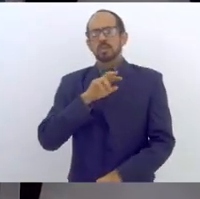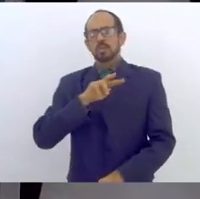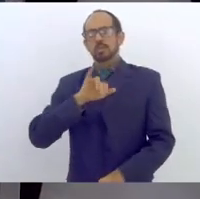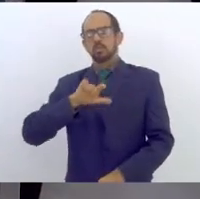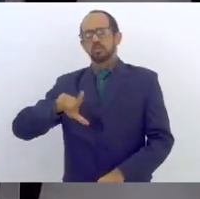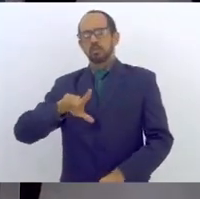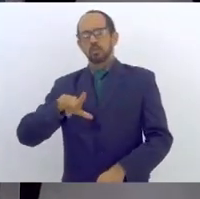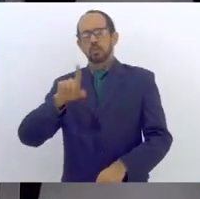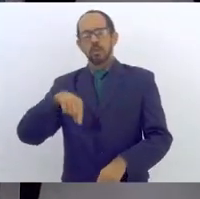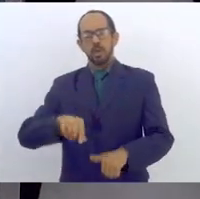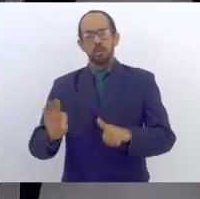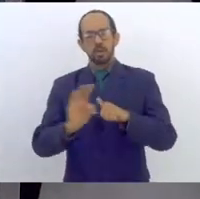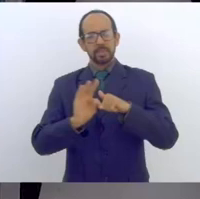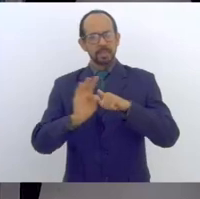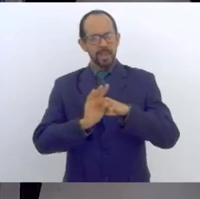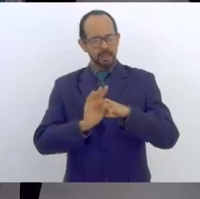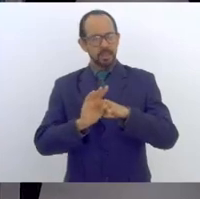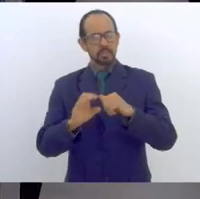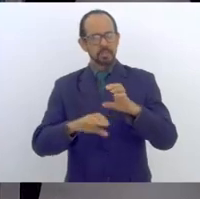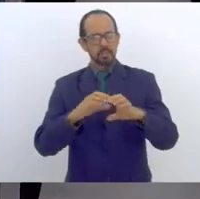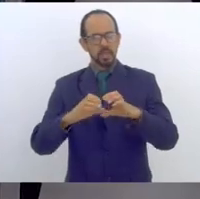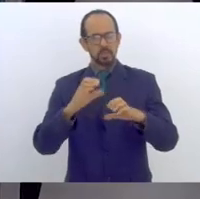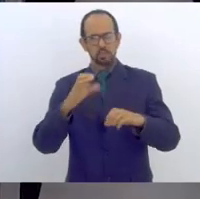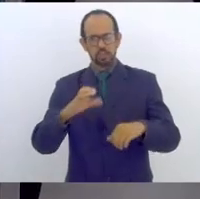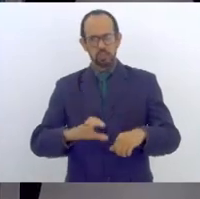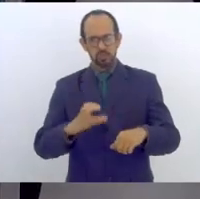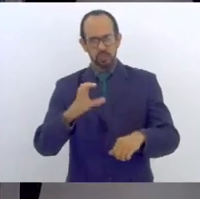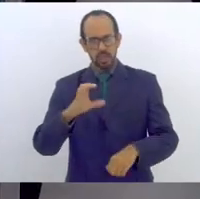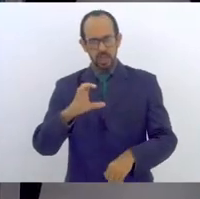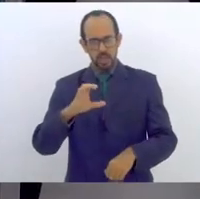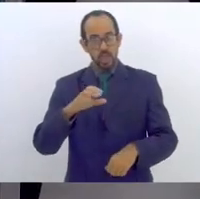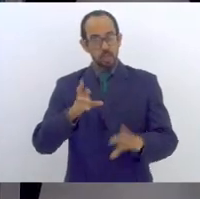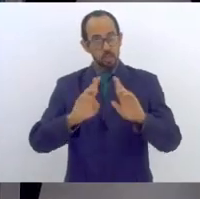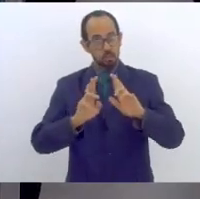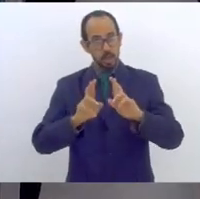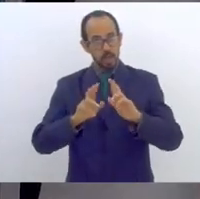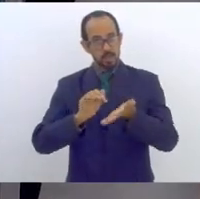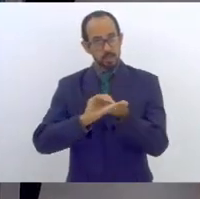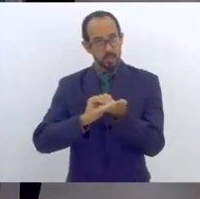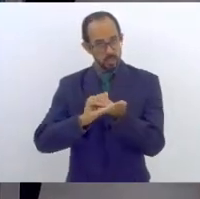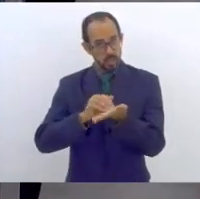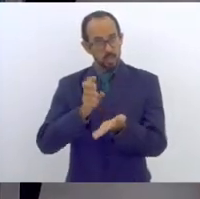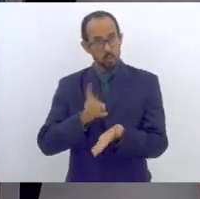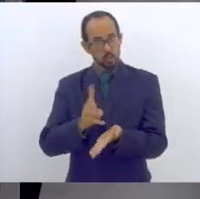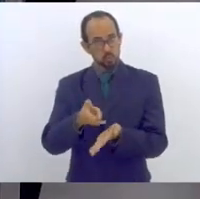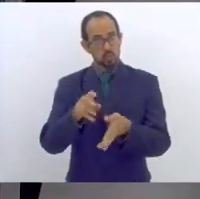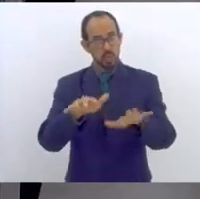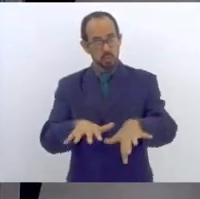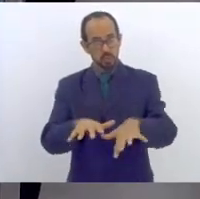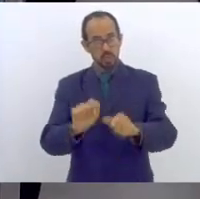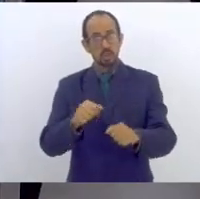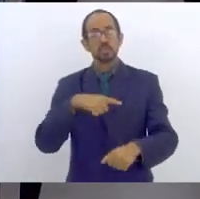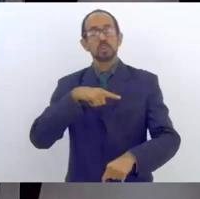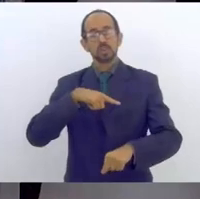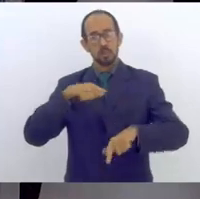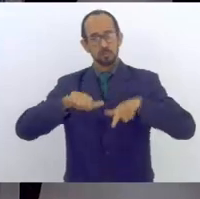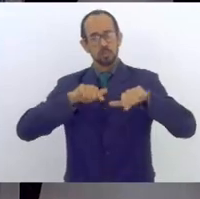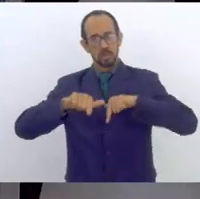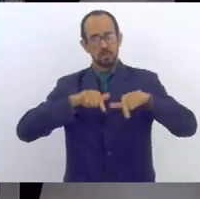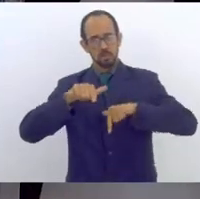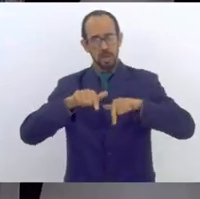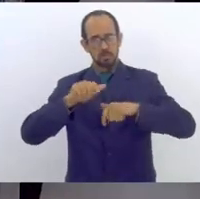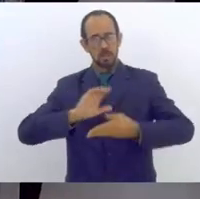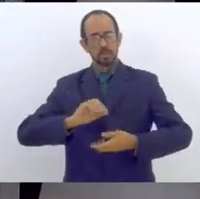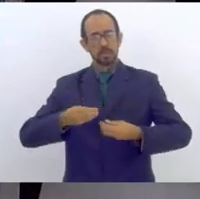polícia técnico-científica Esperamos que o governo e a secretaria Continue andando pra frente nesse sentido temos muito trabalho para entregar para a sociedade